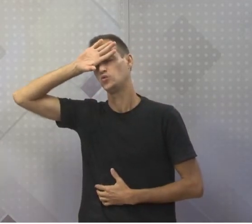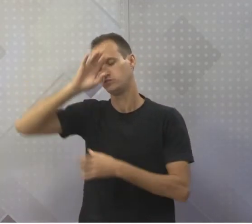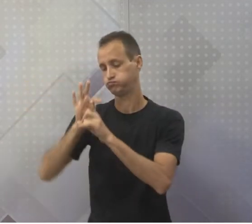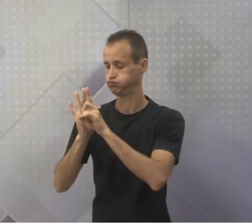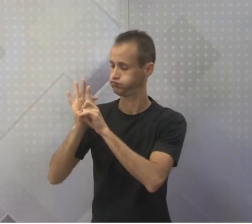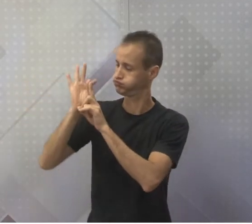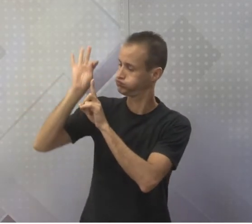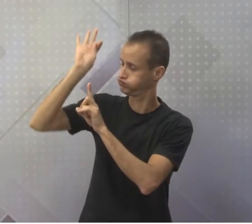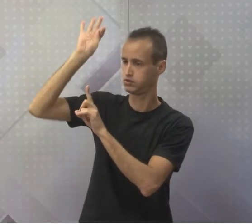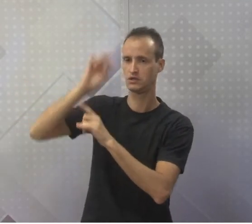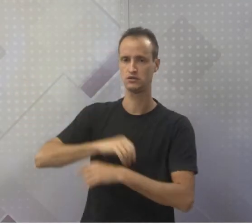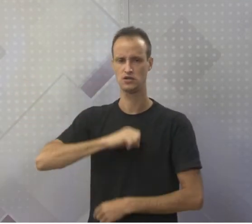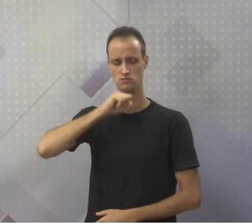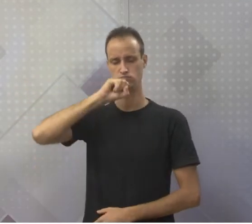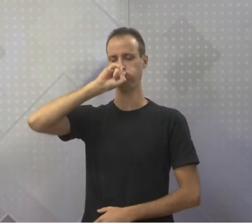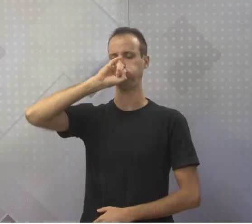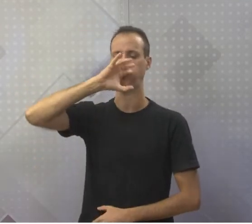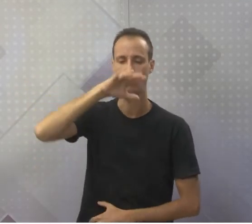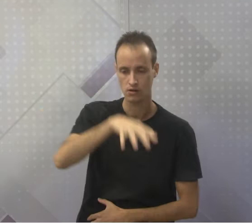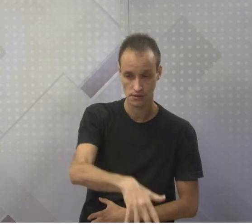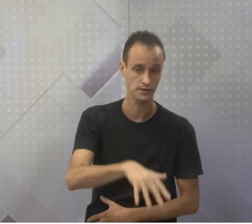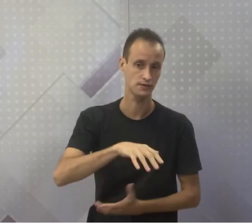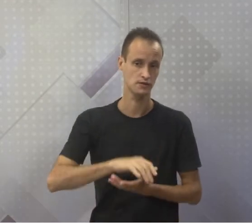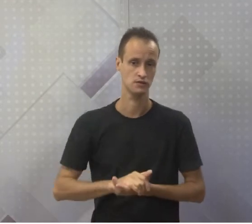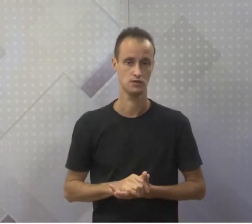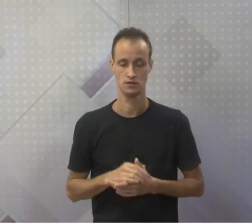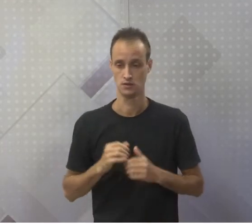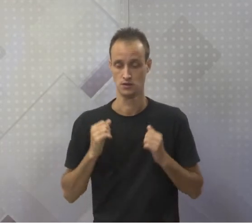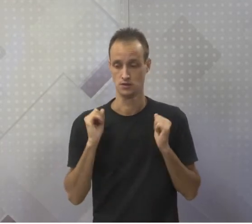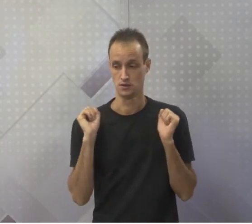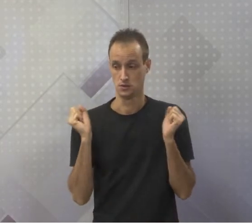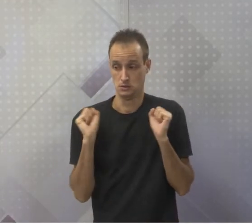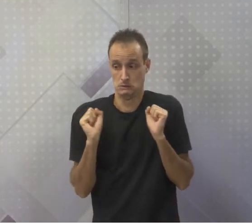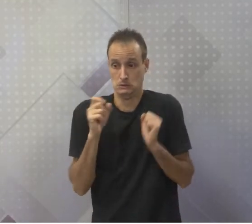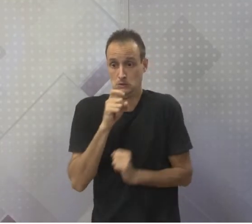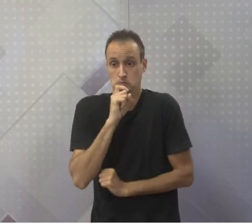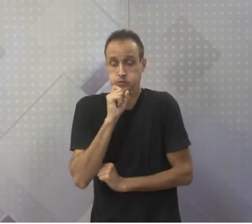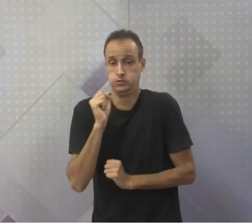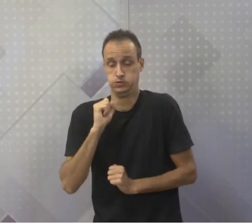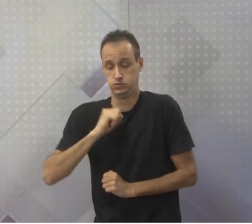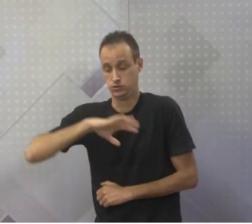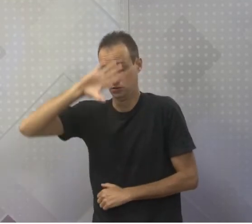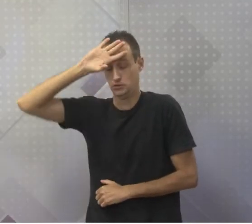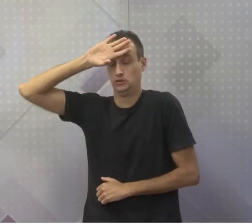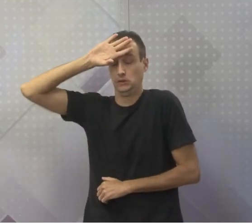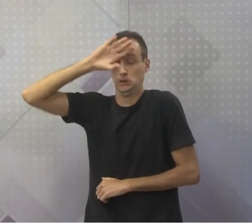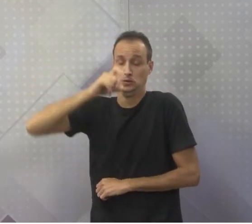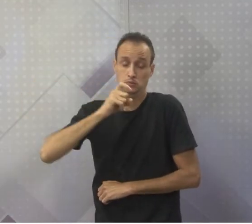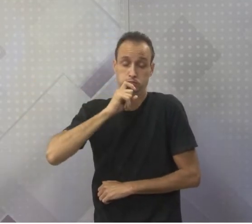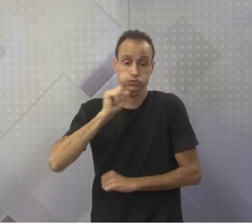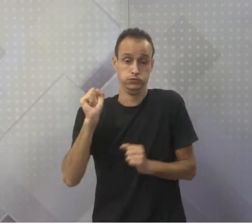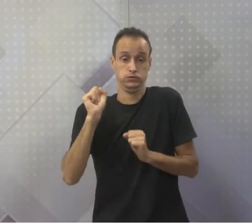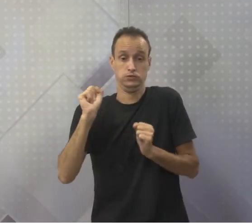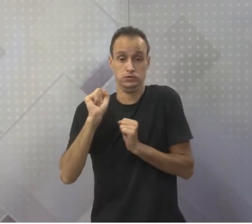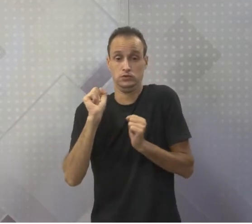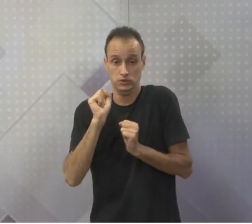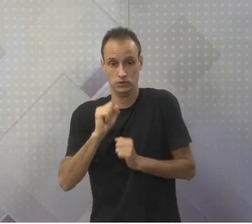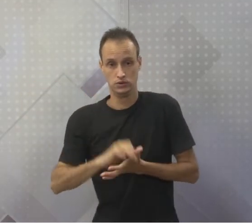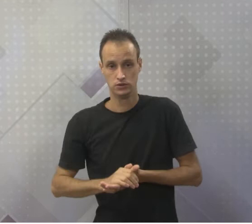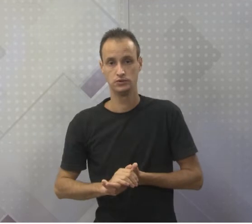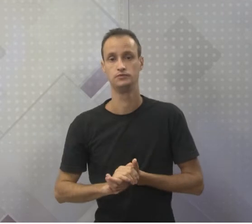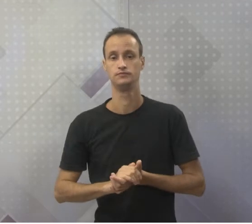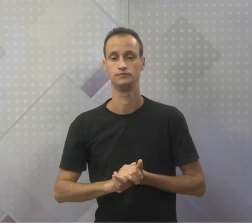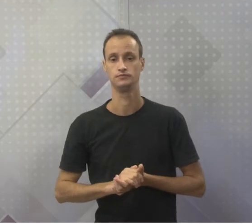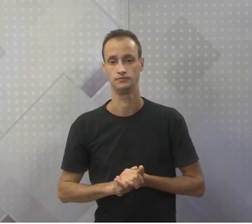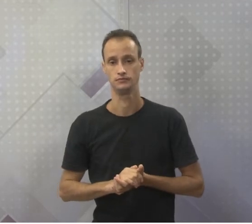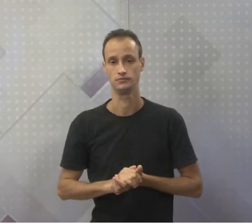alta, vômitos, calafrios, que seria febre intensa com acessos de